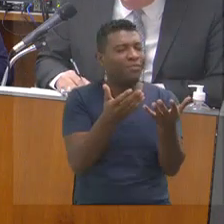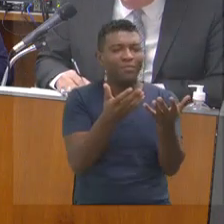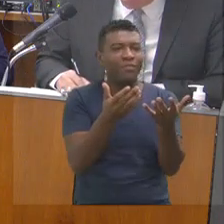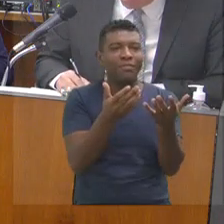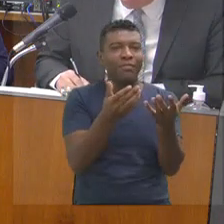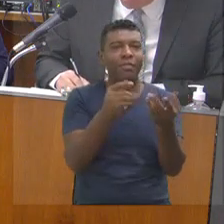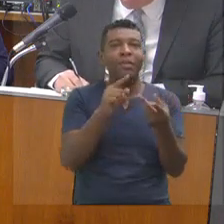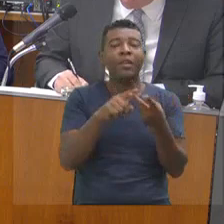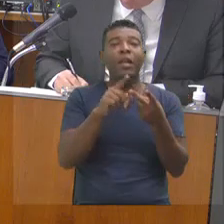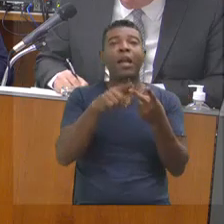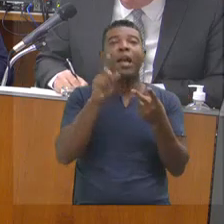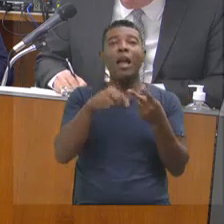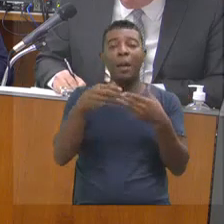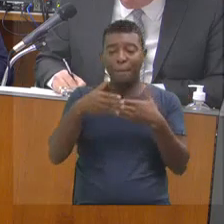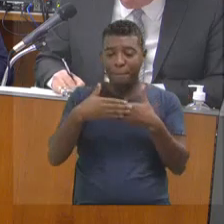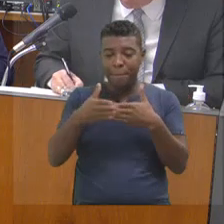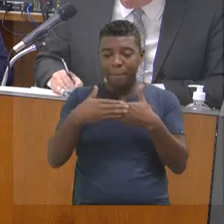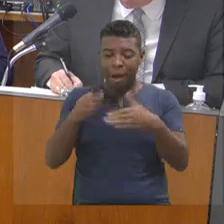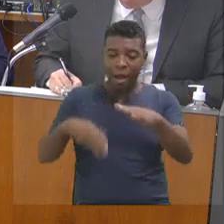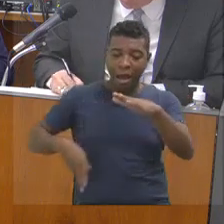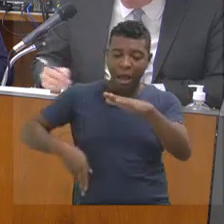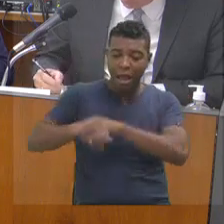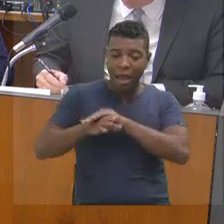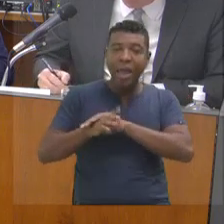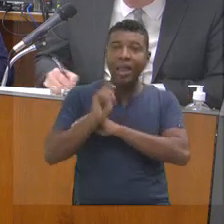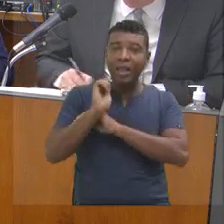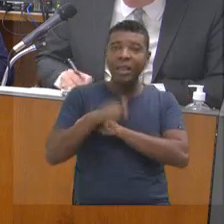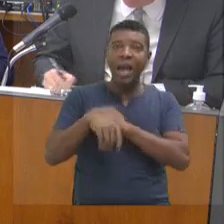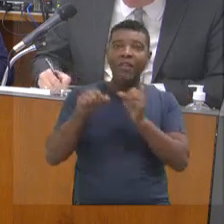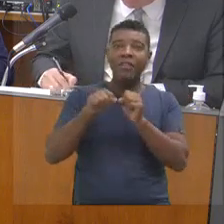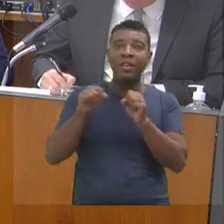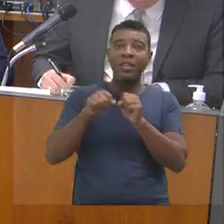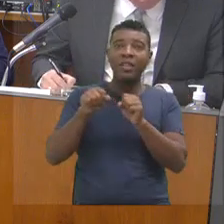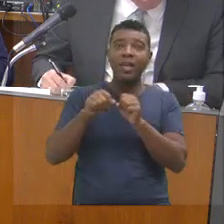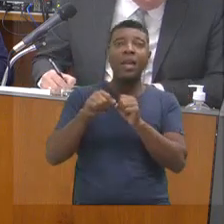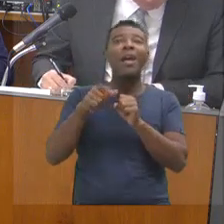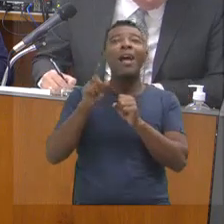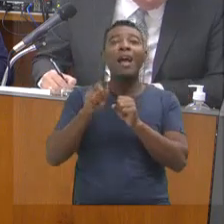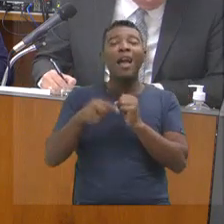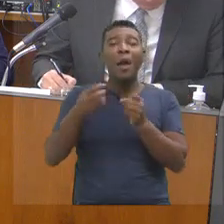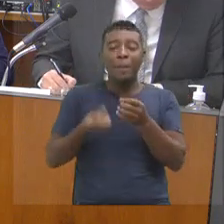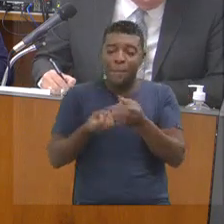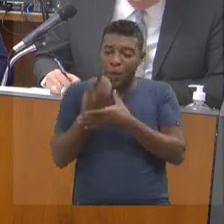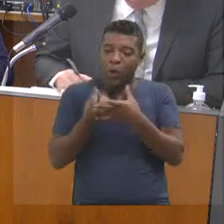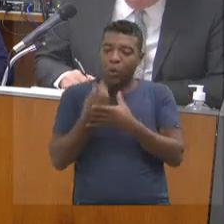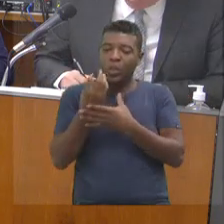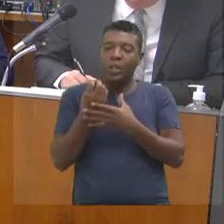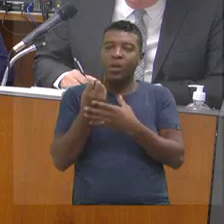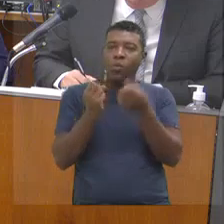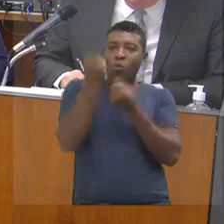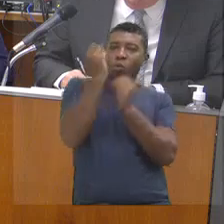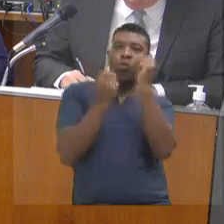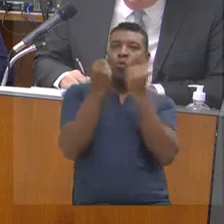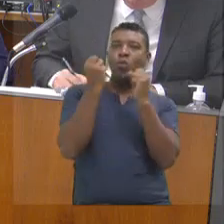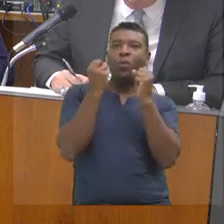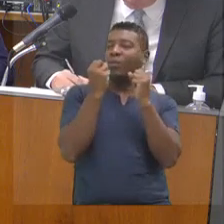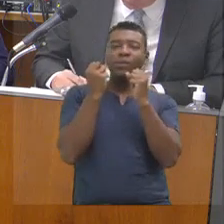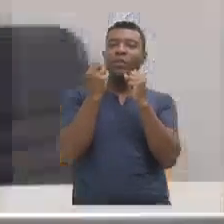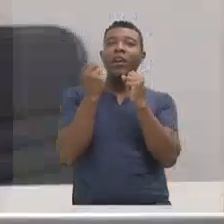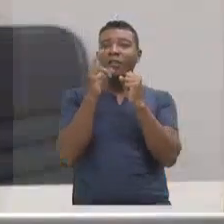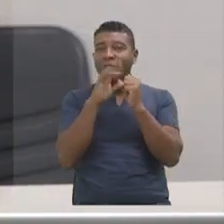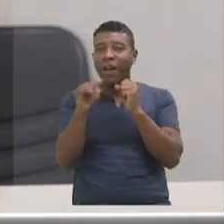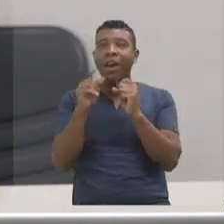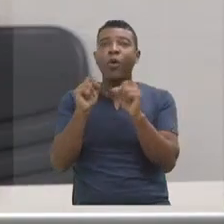portas de entrada não dá para você garantir produção você tem que garantir ali uma escala mínima então iremos aumentar a parte incentivada então